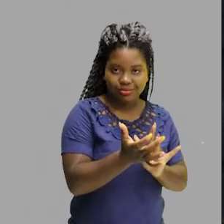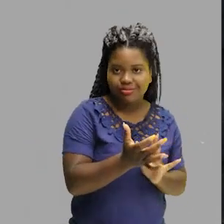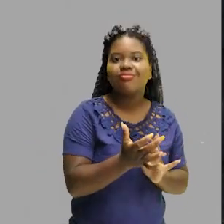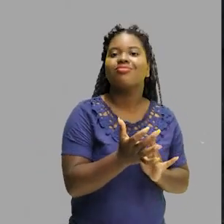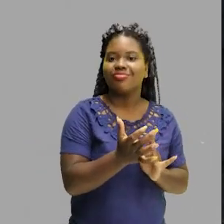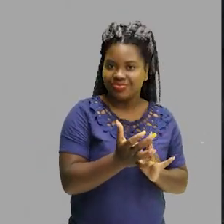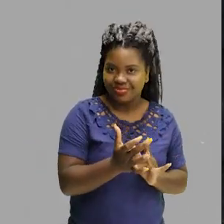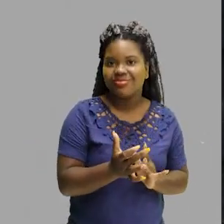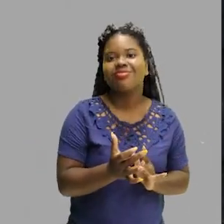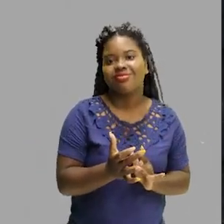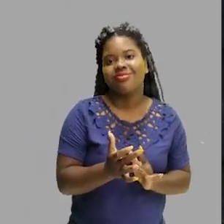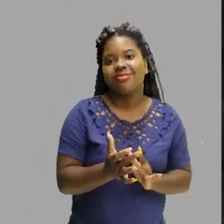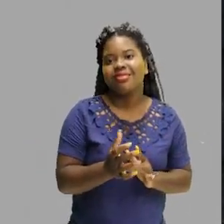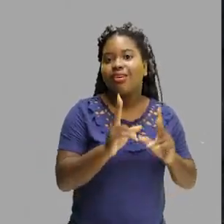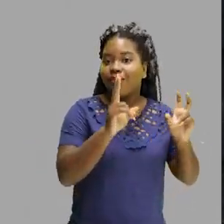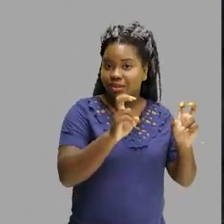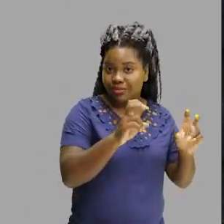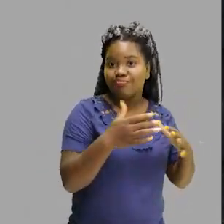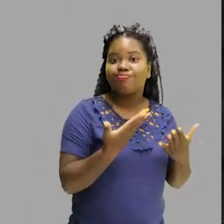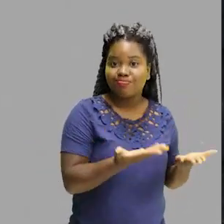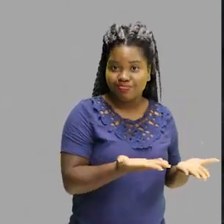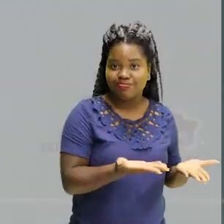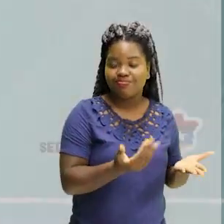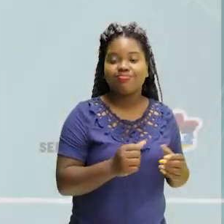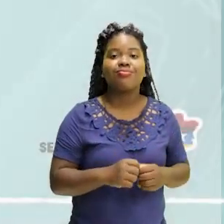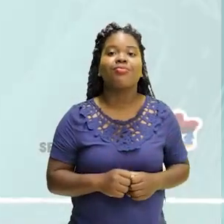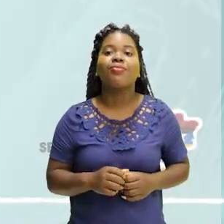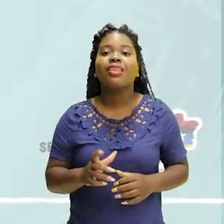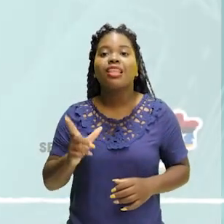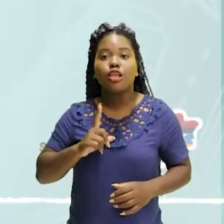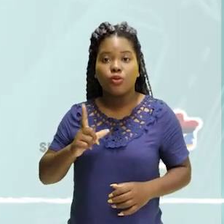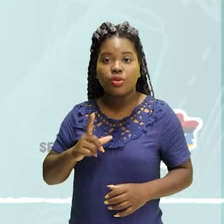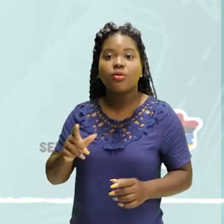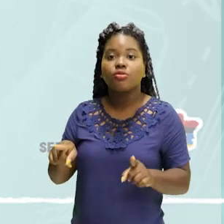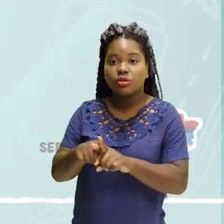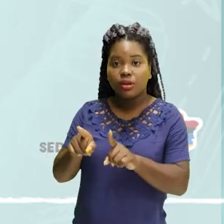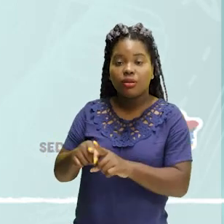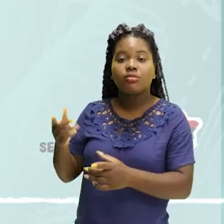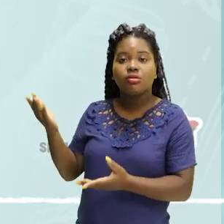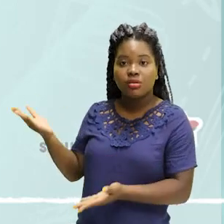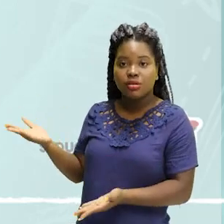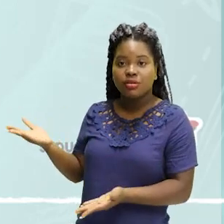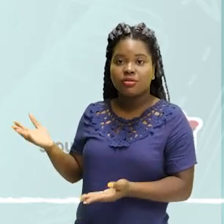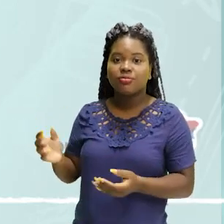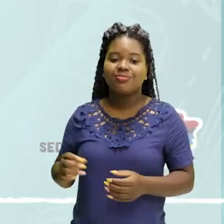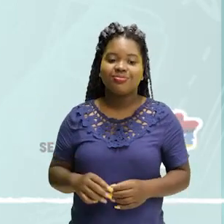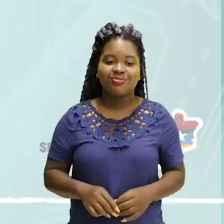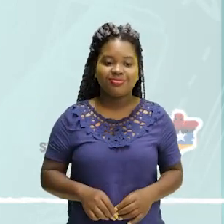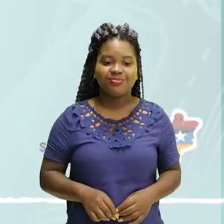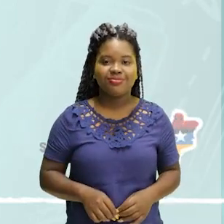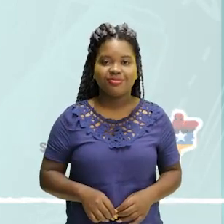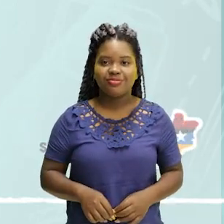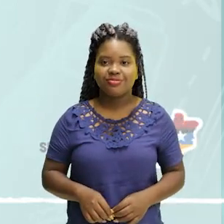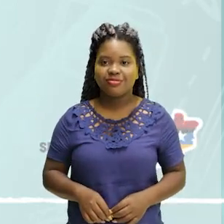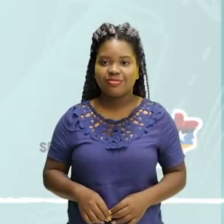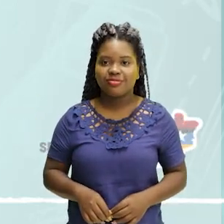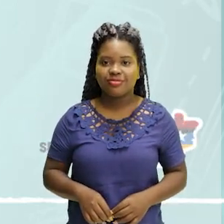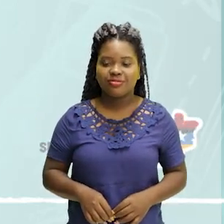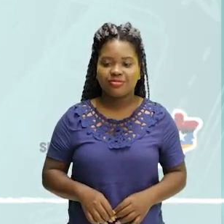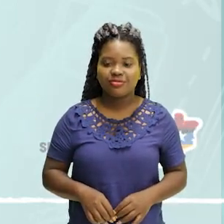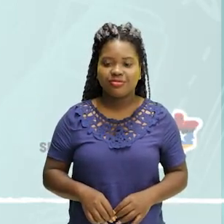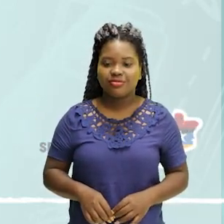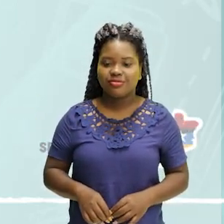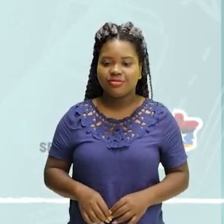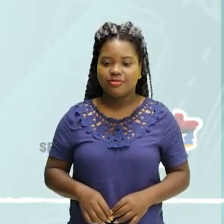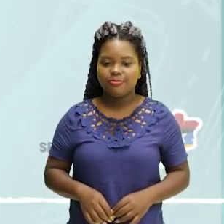né? Esses assuntos. Aí, não existe, tá? Não há nenhum documento que prove a existência do teatro religioso, tá?